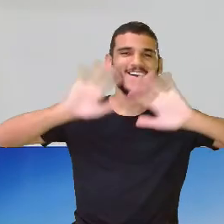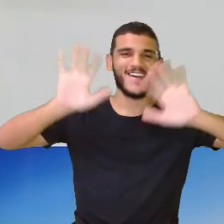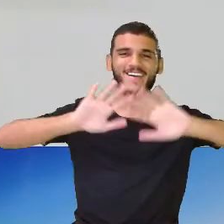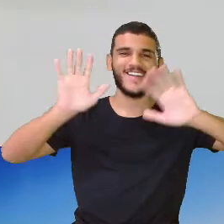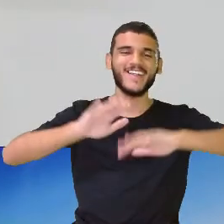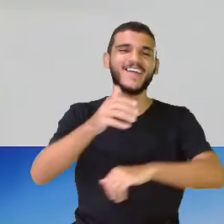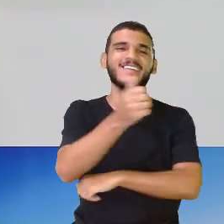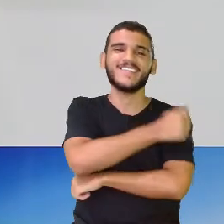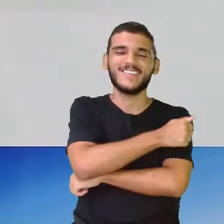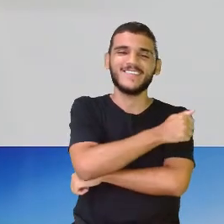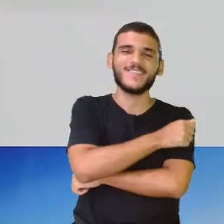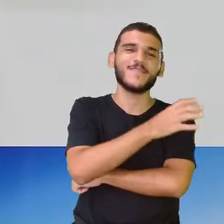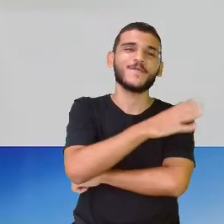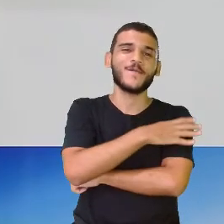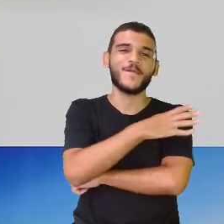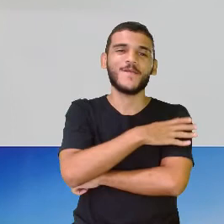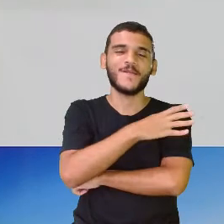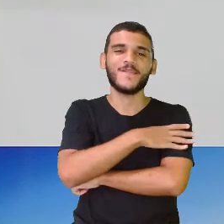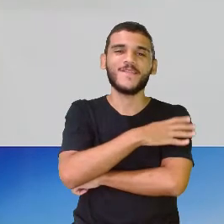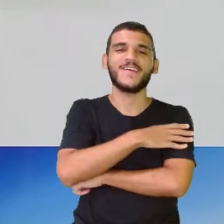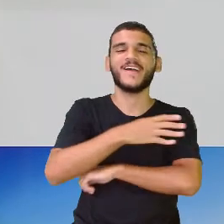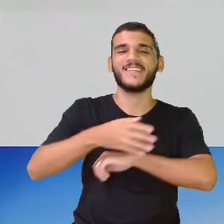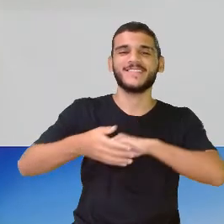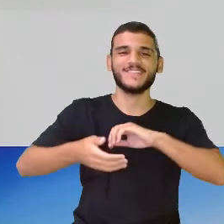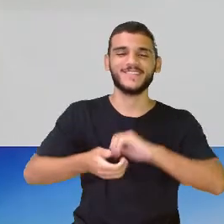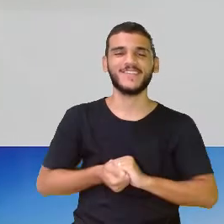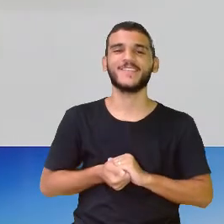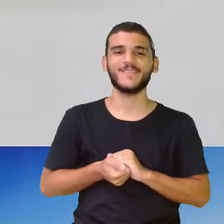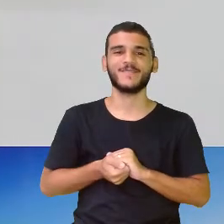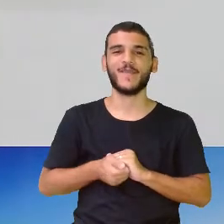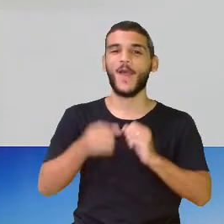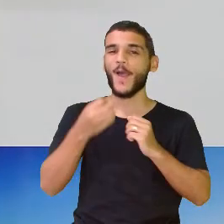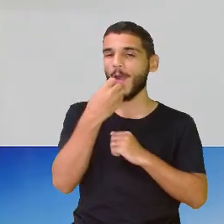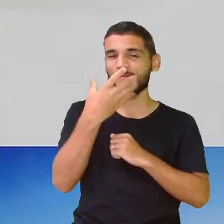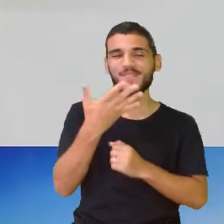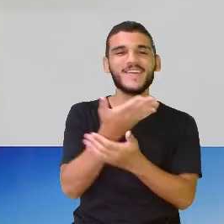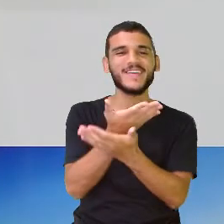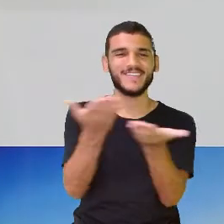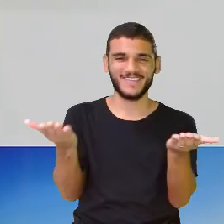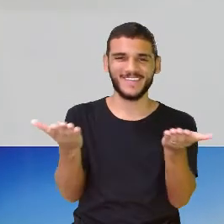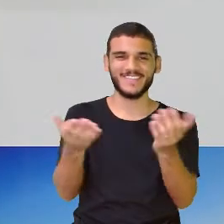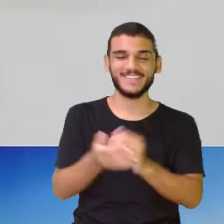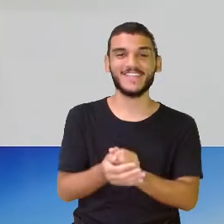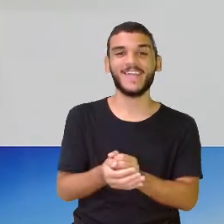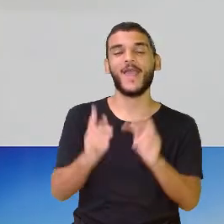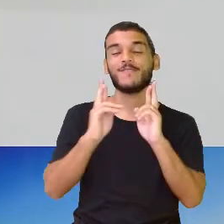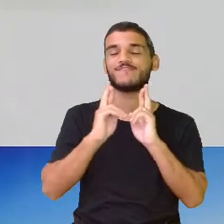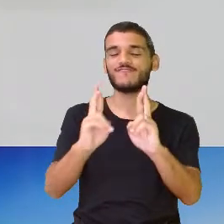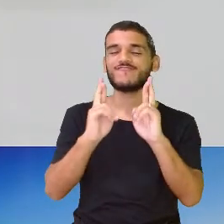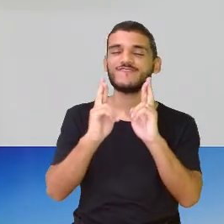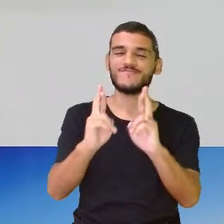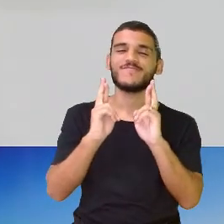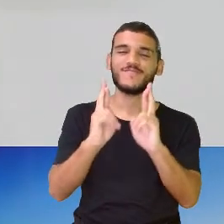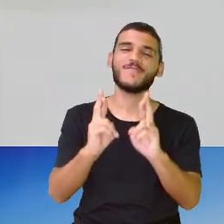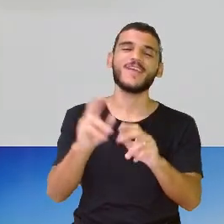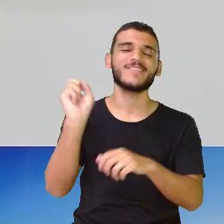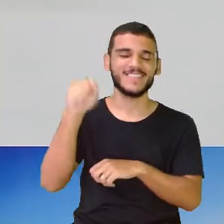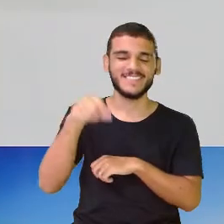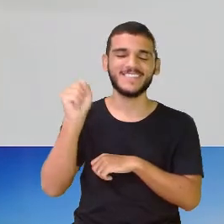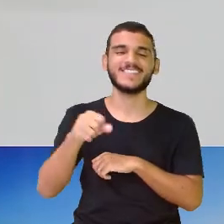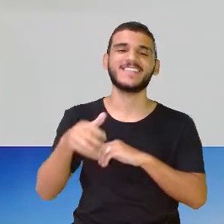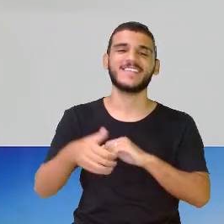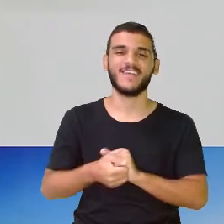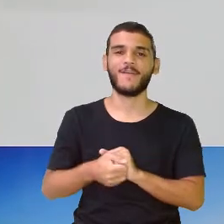Olá, estudantes do quarto ano e das turmas de aceleração. Tudo bem com vocês? Eu espero que todos estejam bem